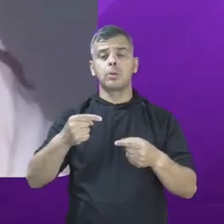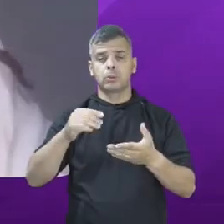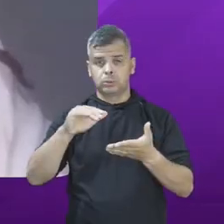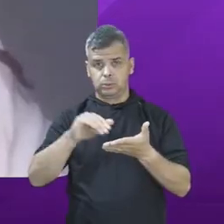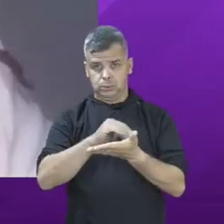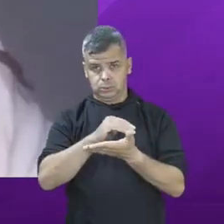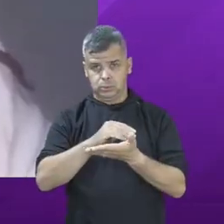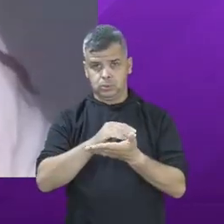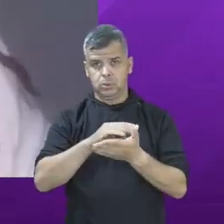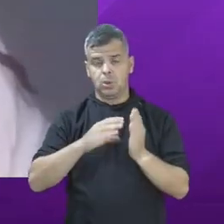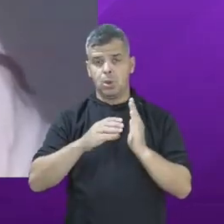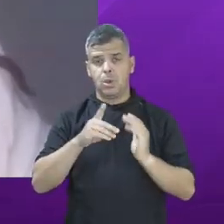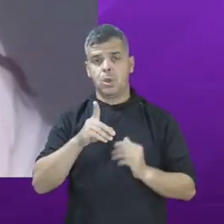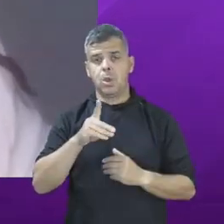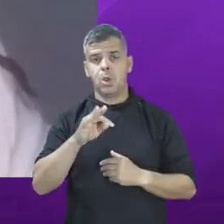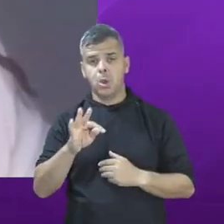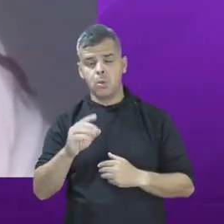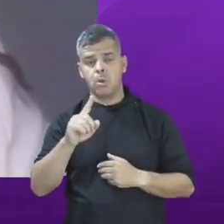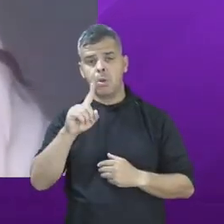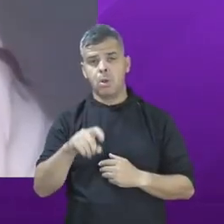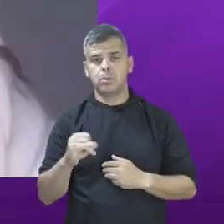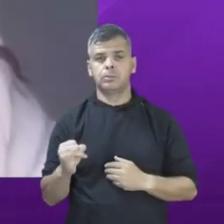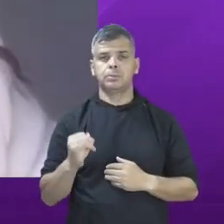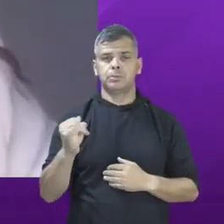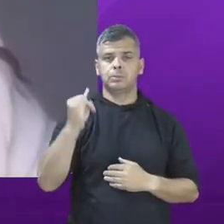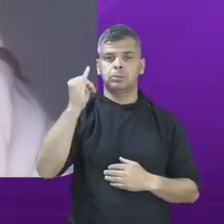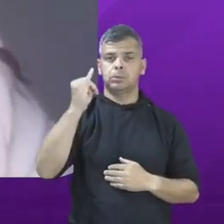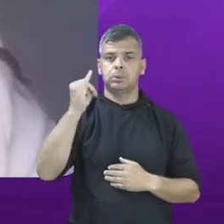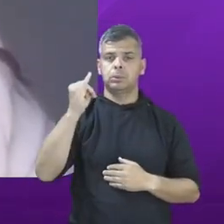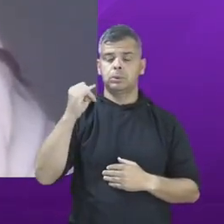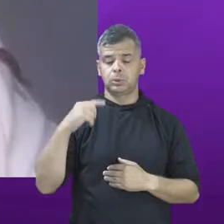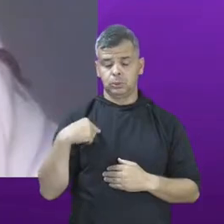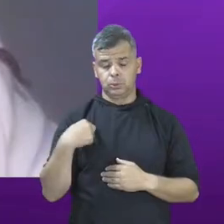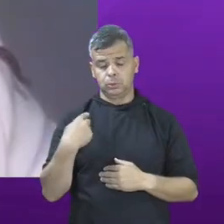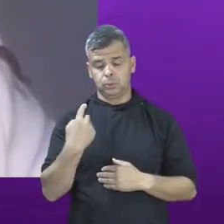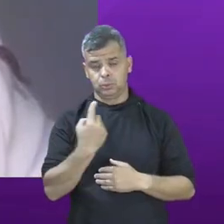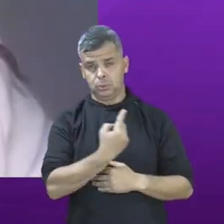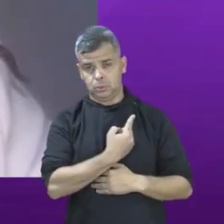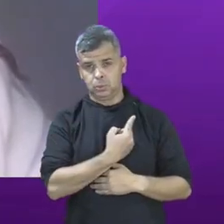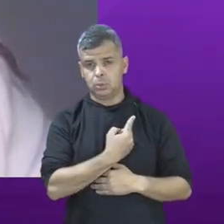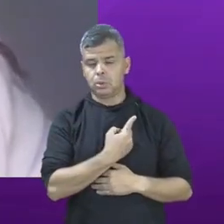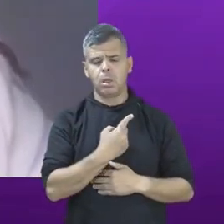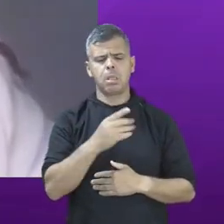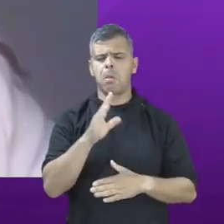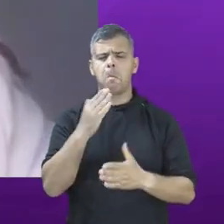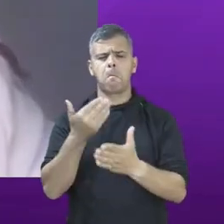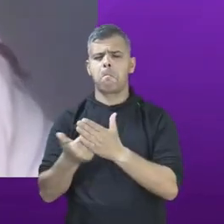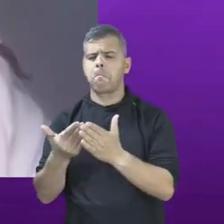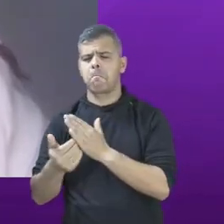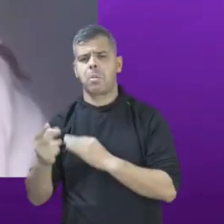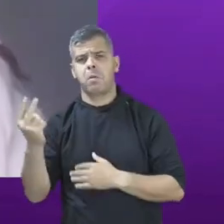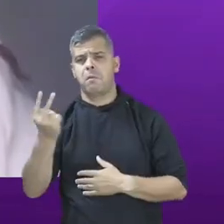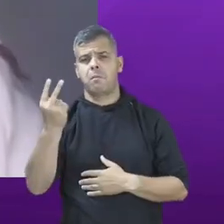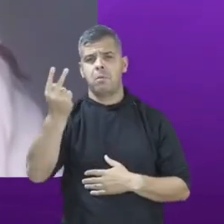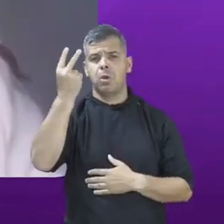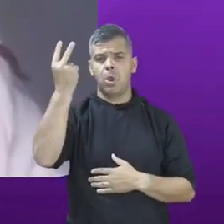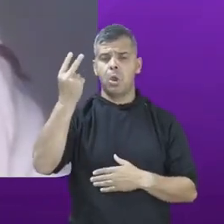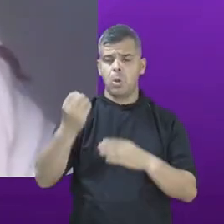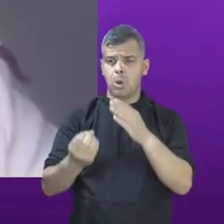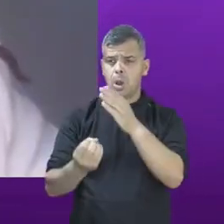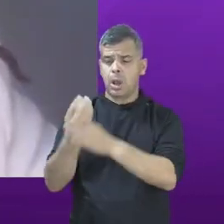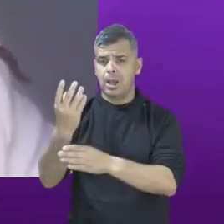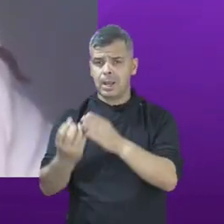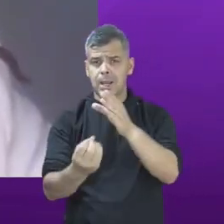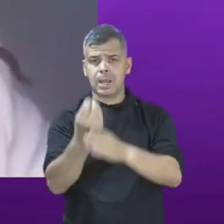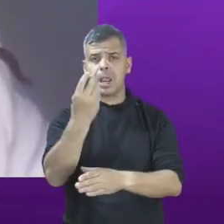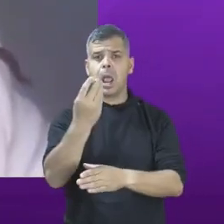filiadas. Como que isso é importante para que a gente não perca os valores, que constituíram o